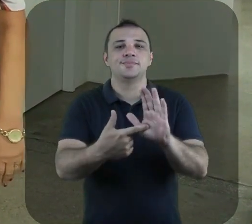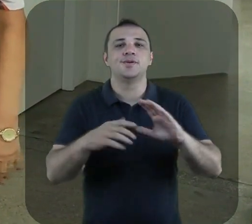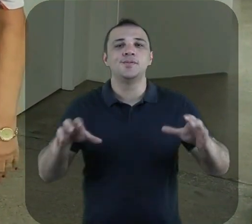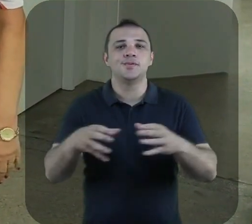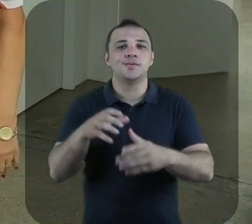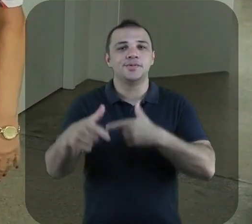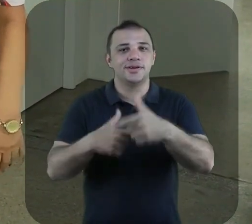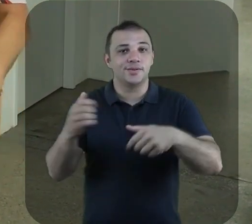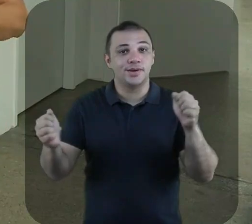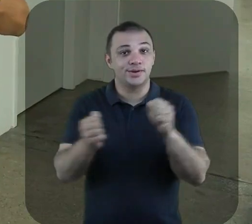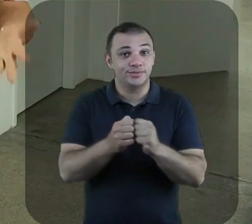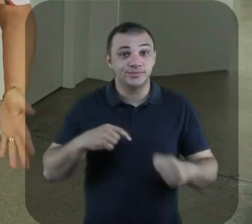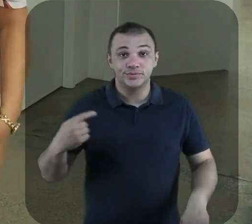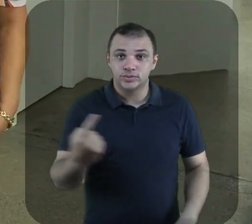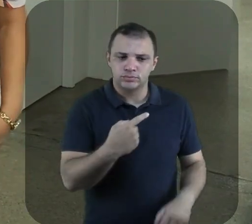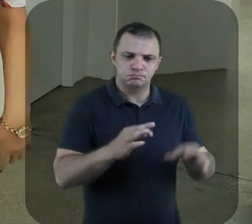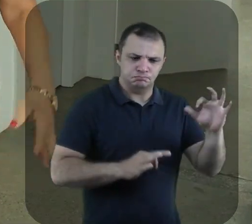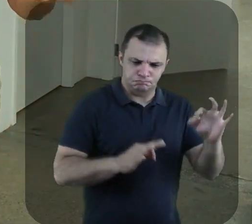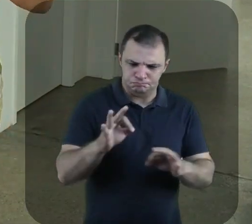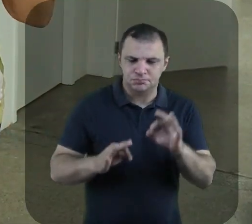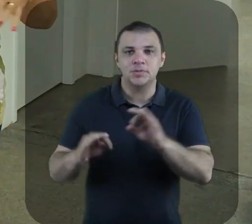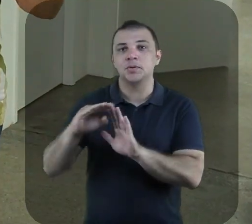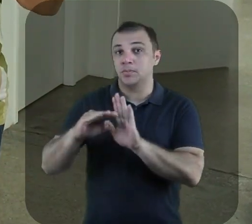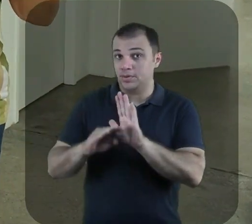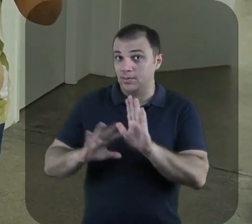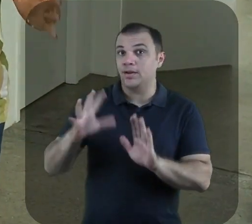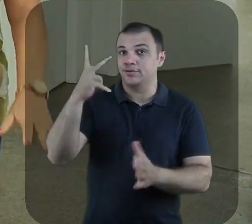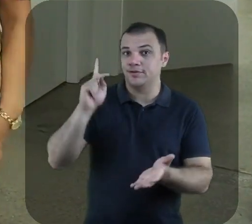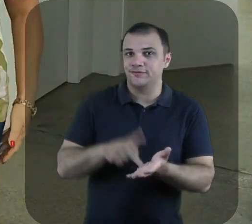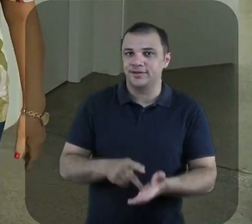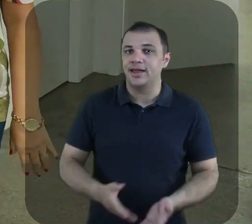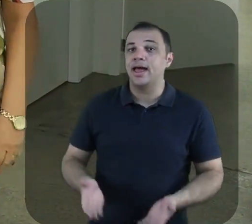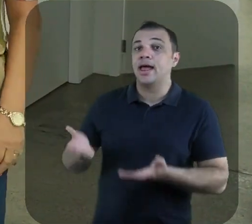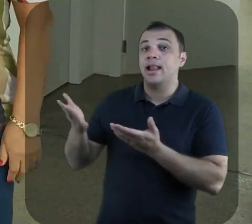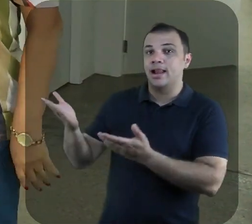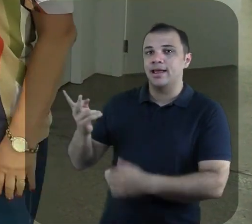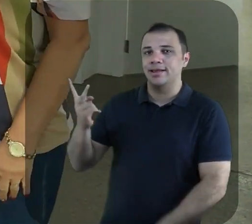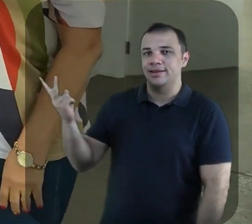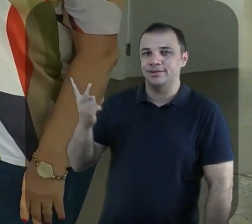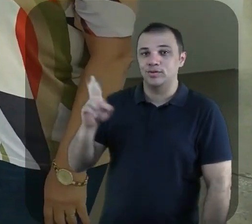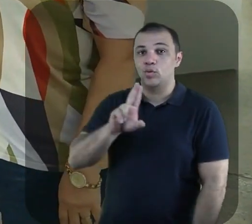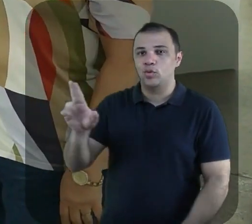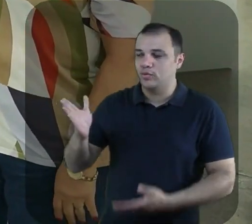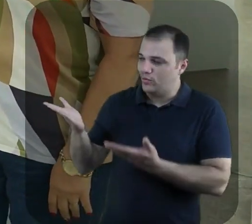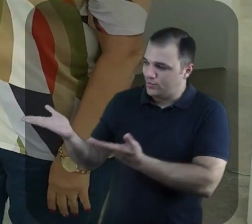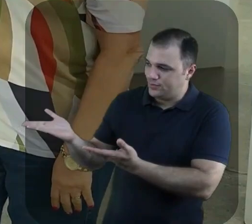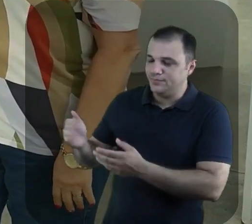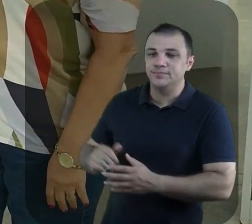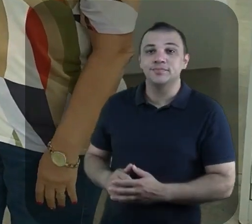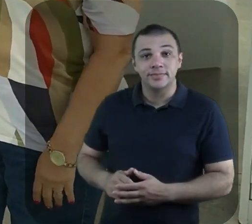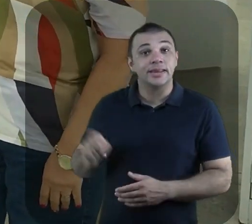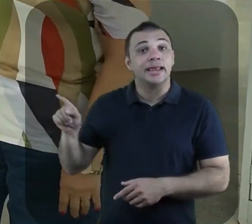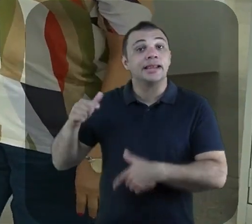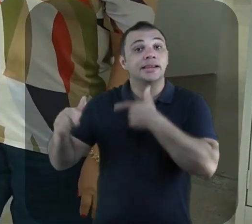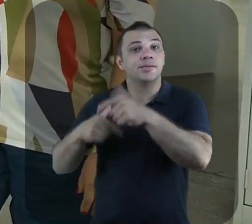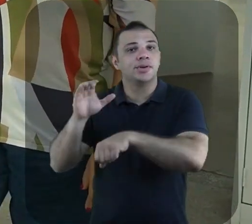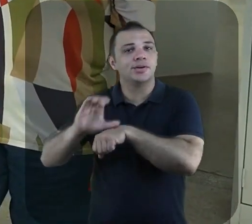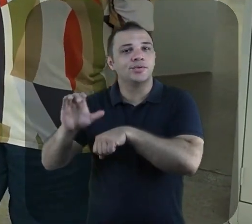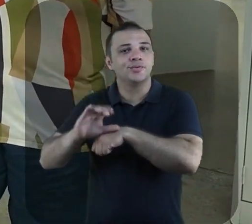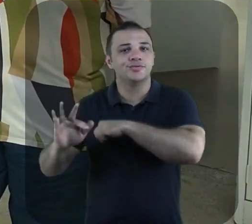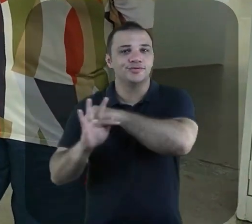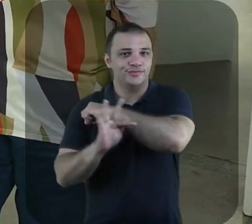nossa equipe de colaboradores que fazem o programa funcionar. Aqui está a equipe de física,